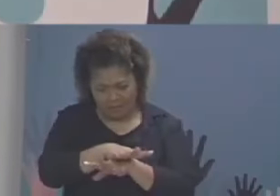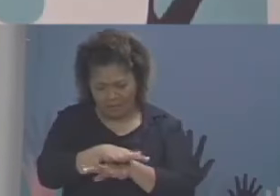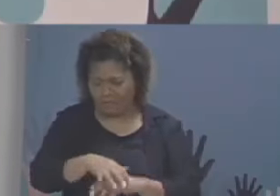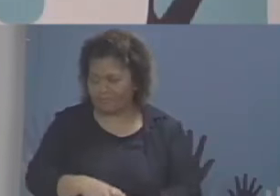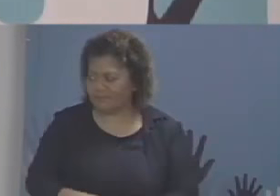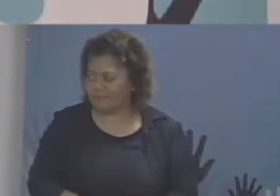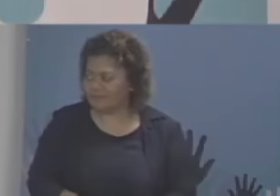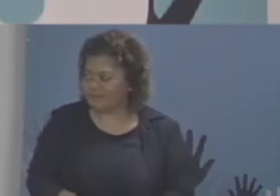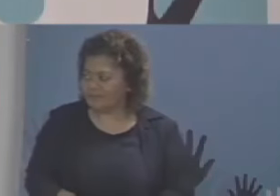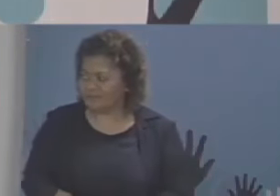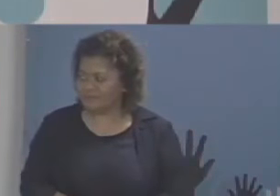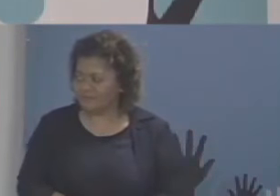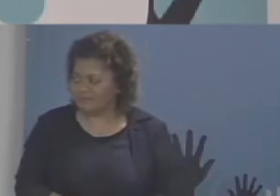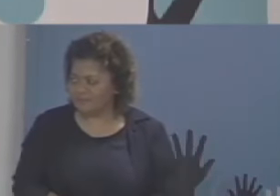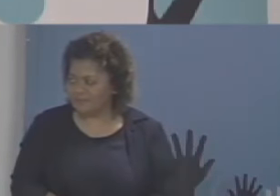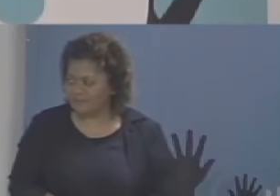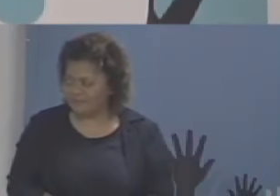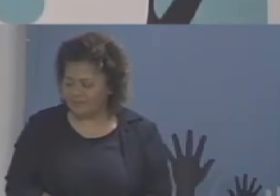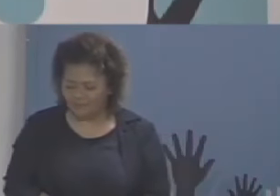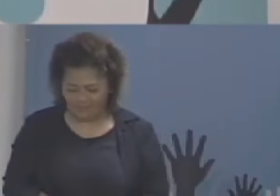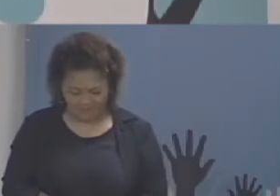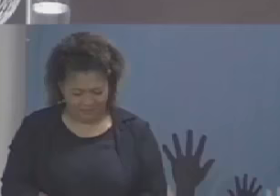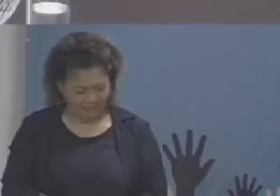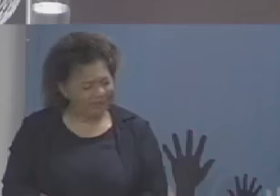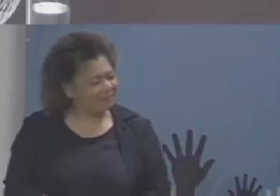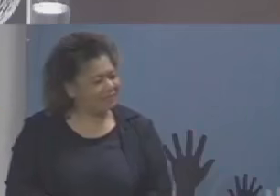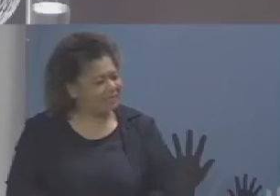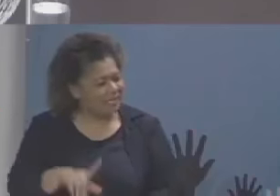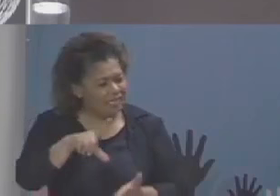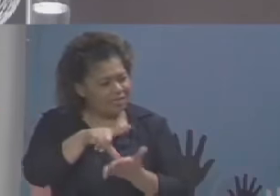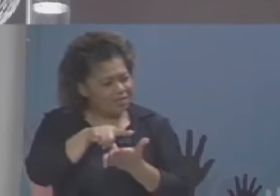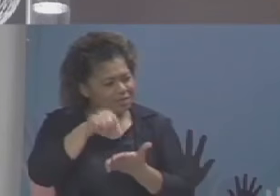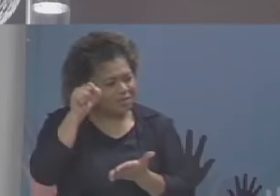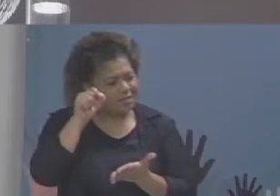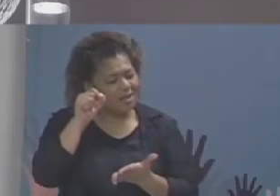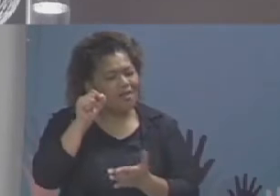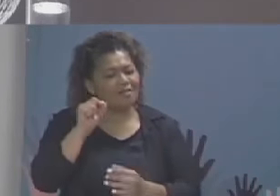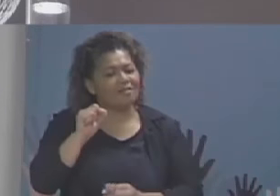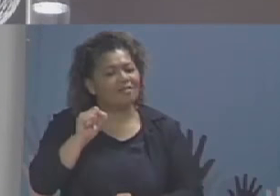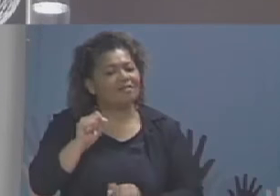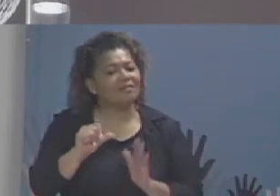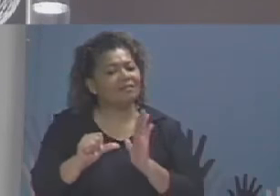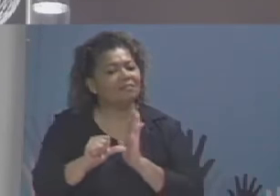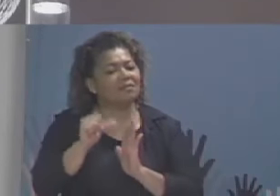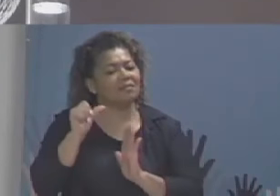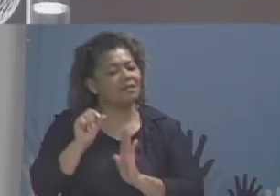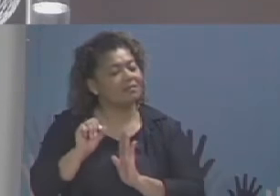favor, faça o sorteio já na ordem.